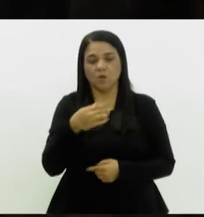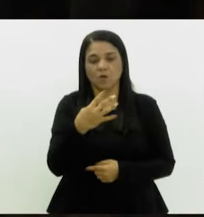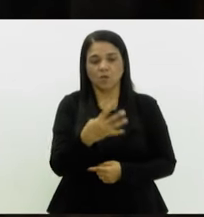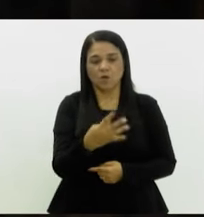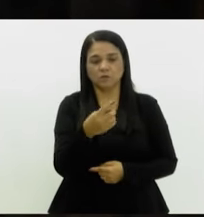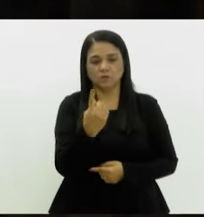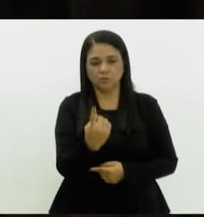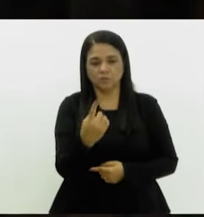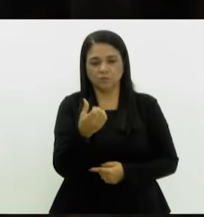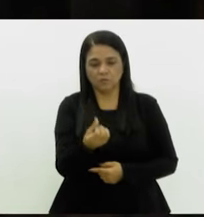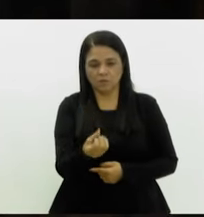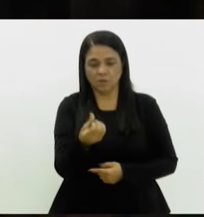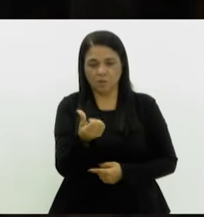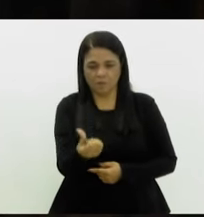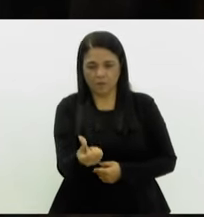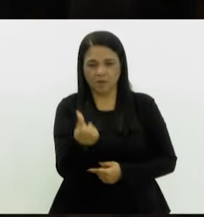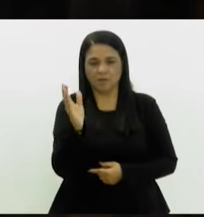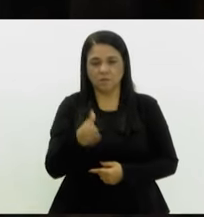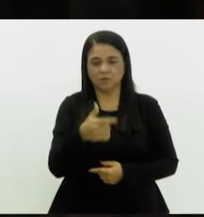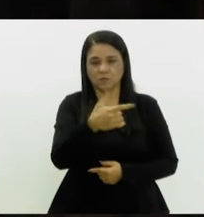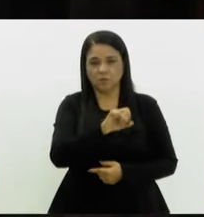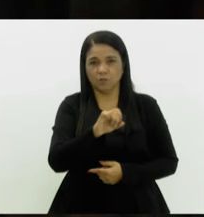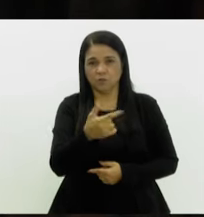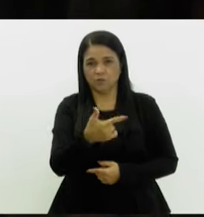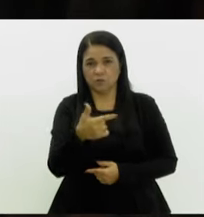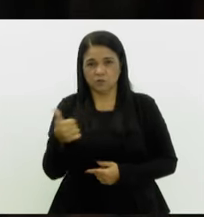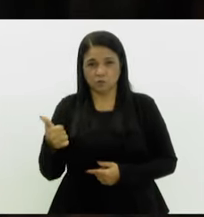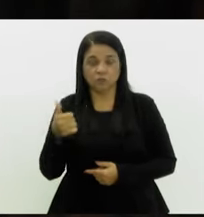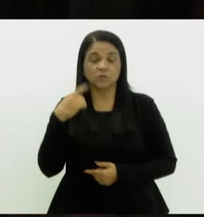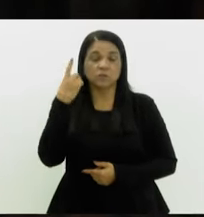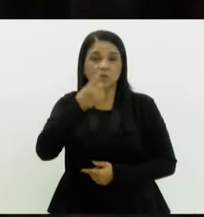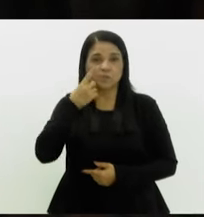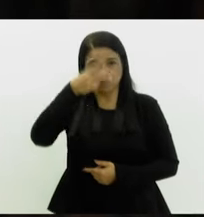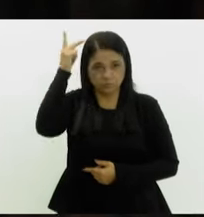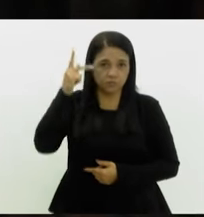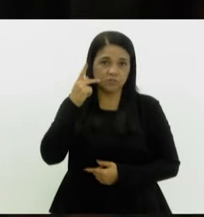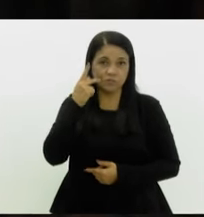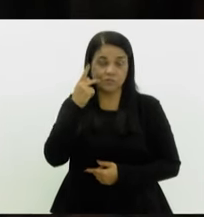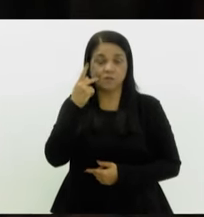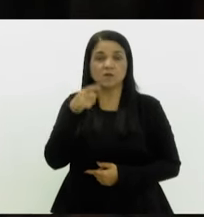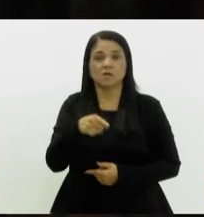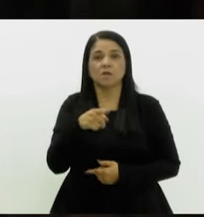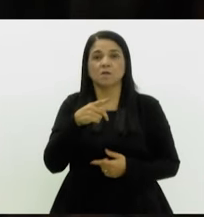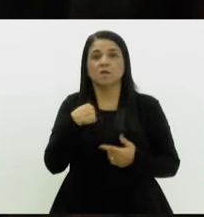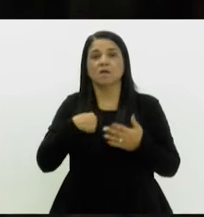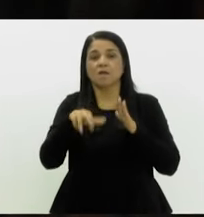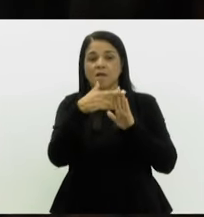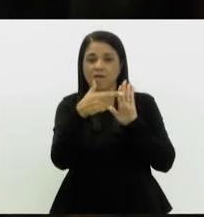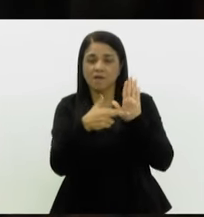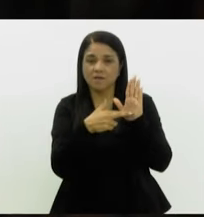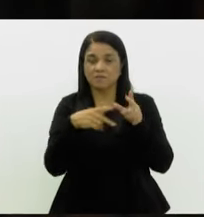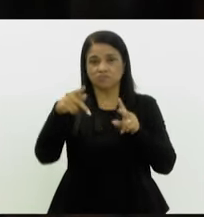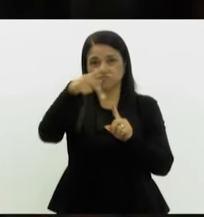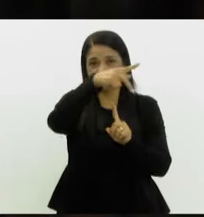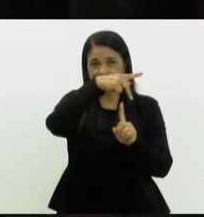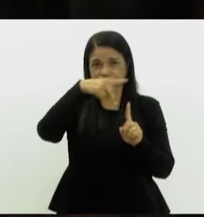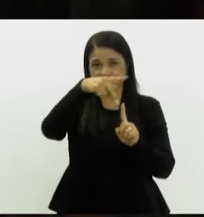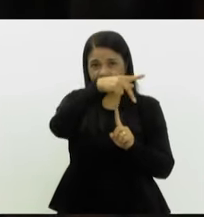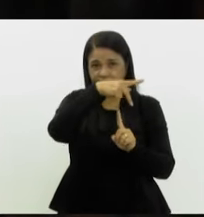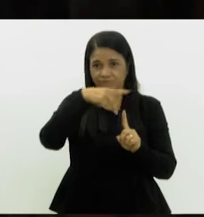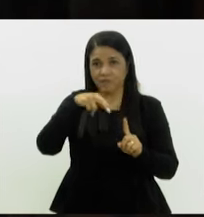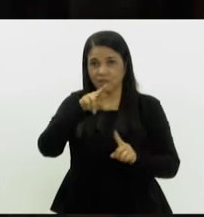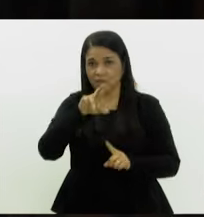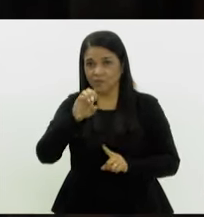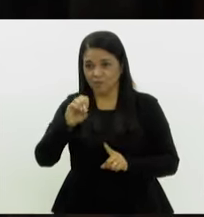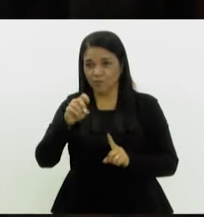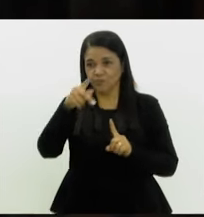de 2021, de autoria do deputado Luiz Paulo, que dispõe sobre a adoção de medidas para que o Rio Previdência realize operações